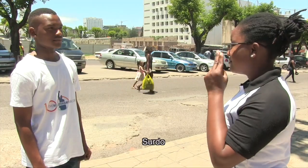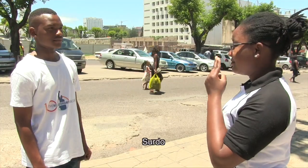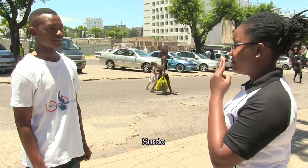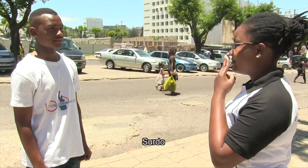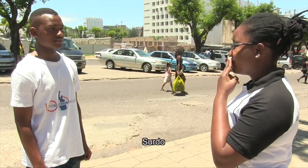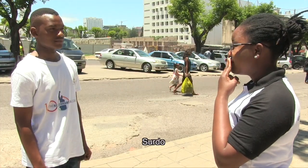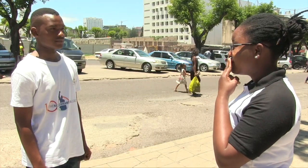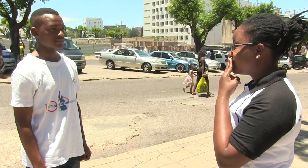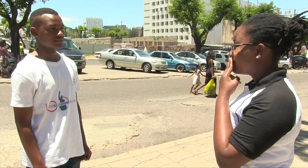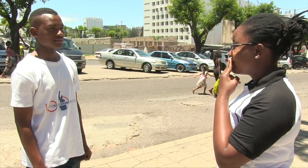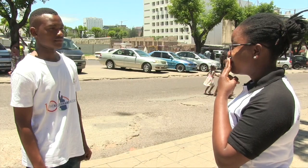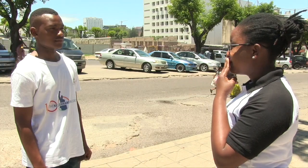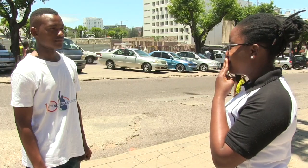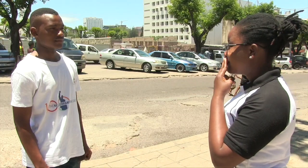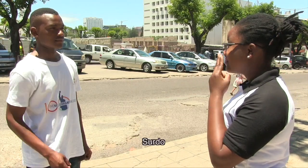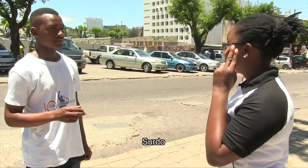Surdo